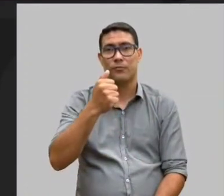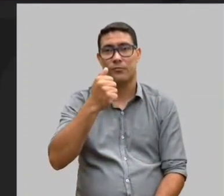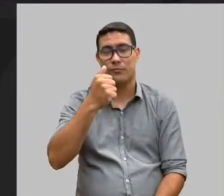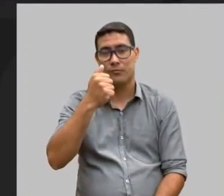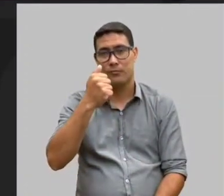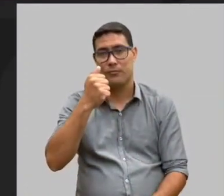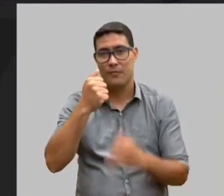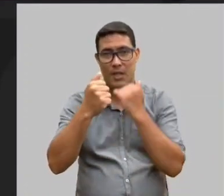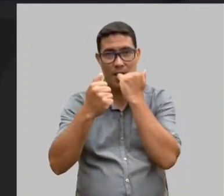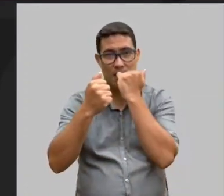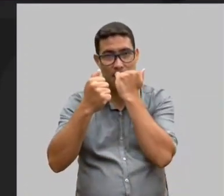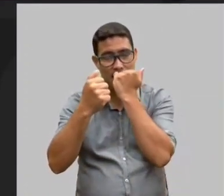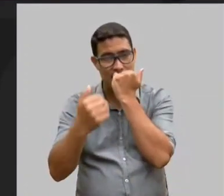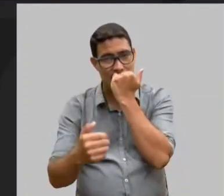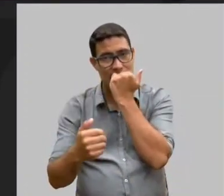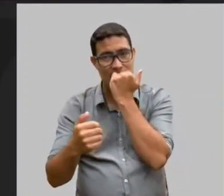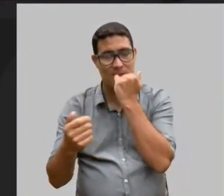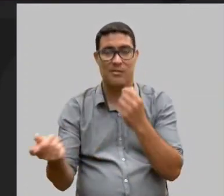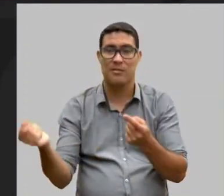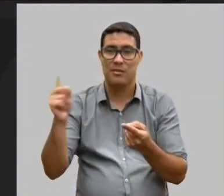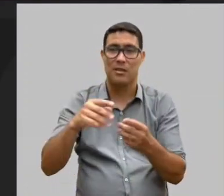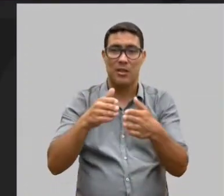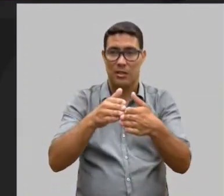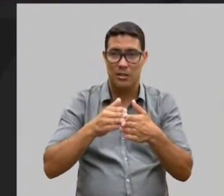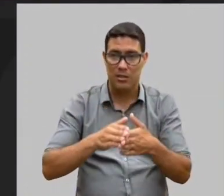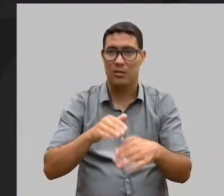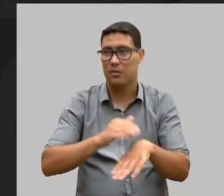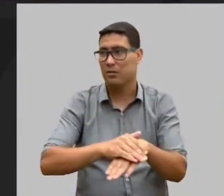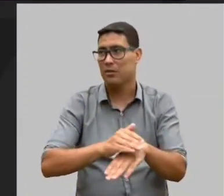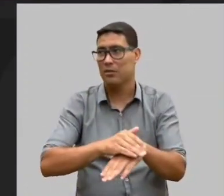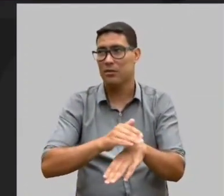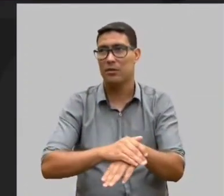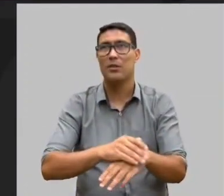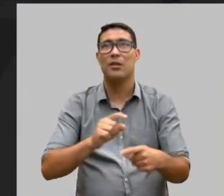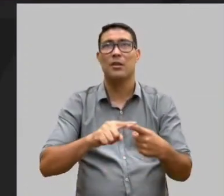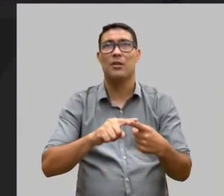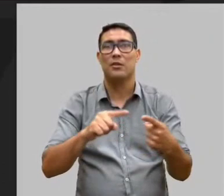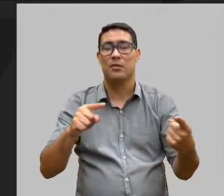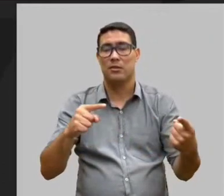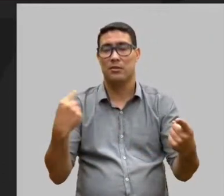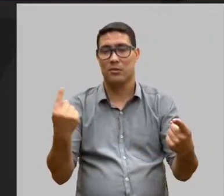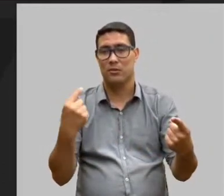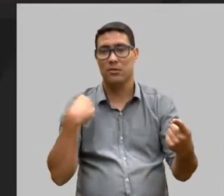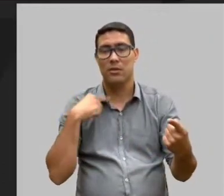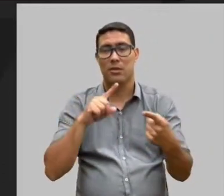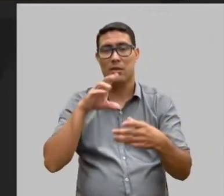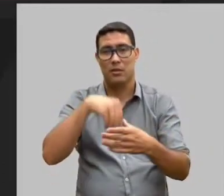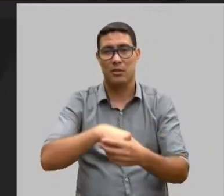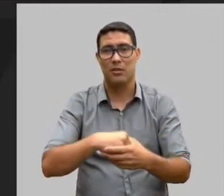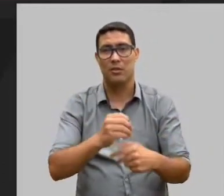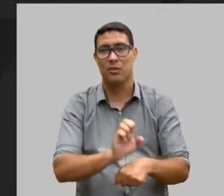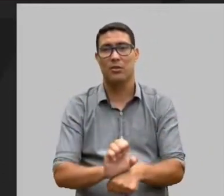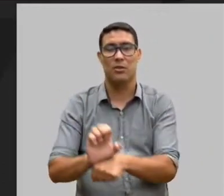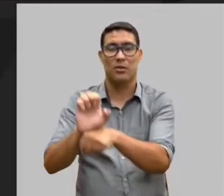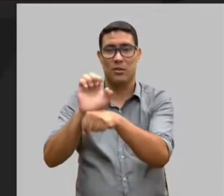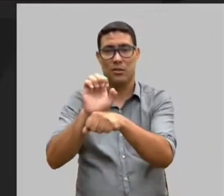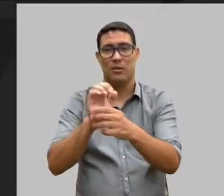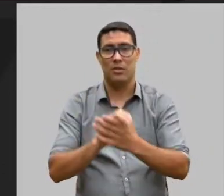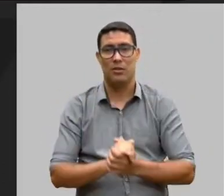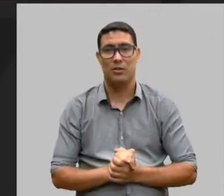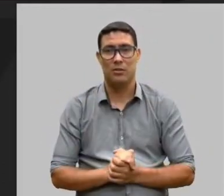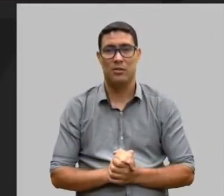recorreu ao império britânico para pedir empréstimos também para PR pra área de Ferrovia do estado aí já foi